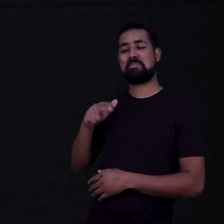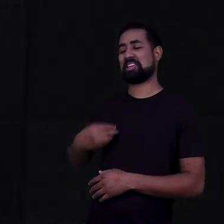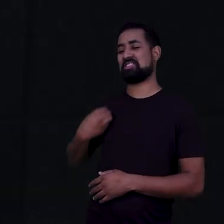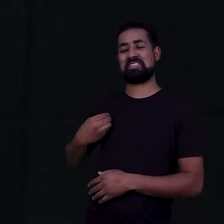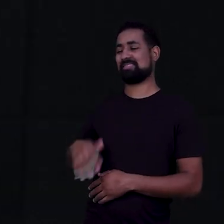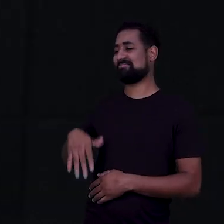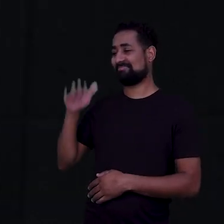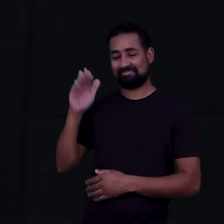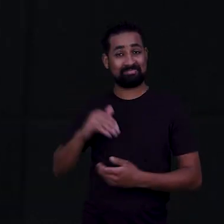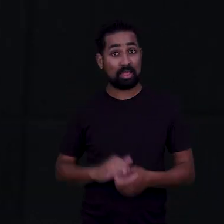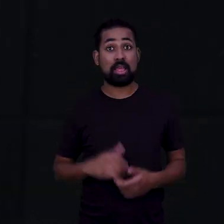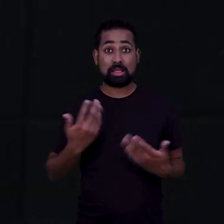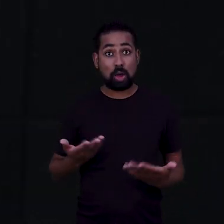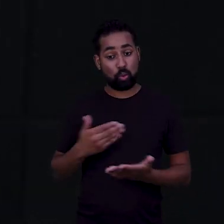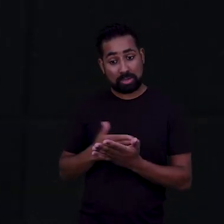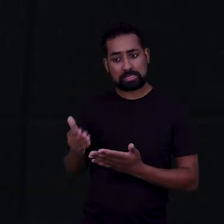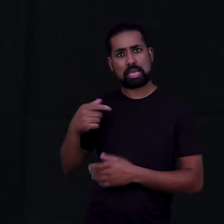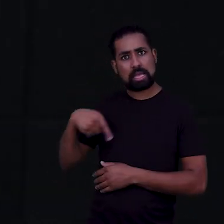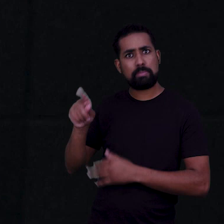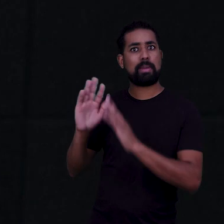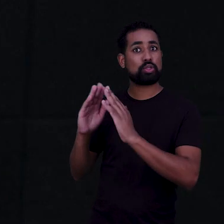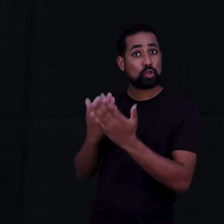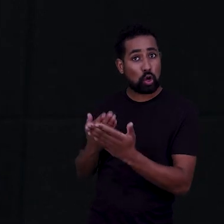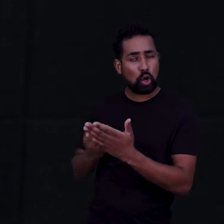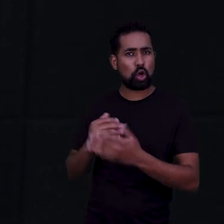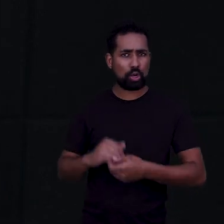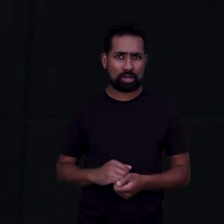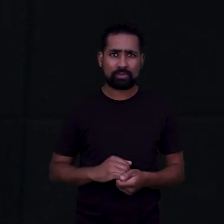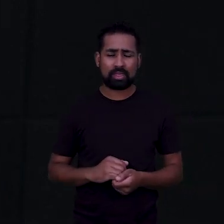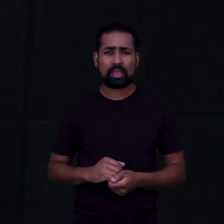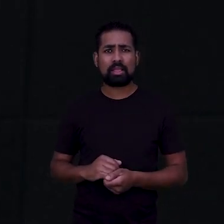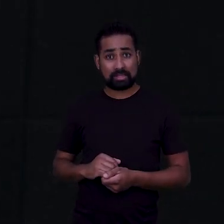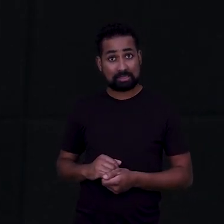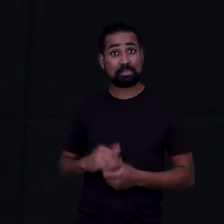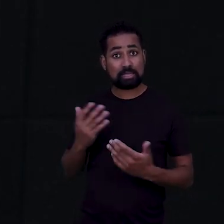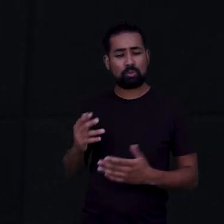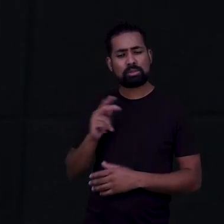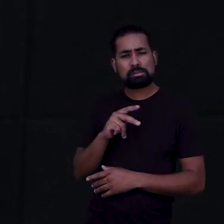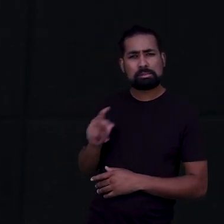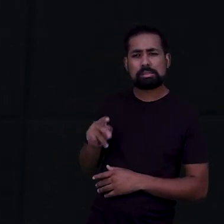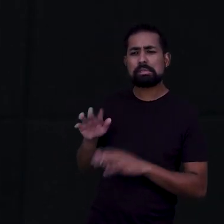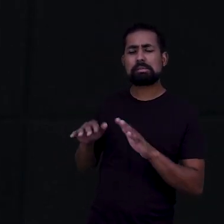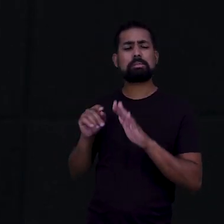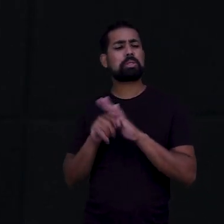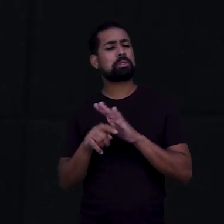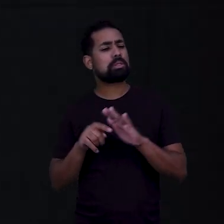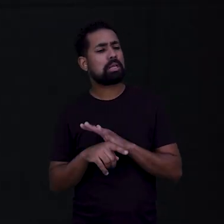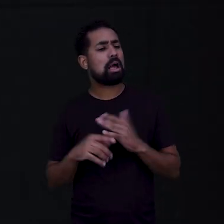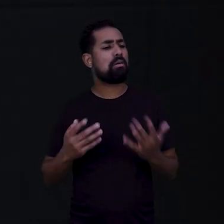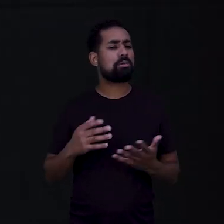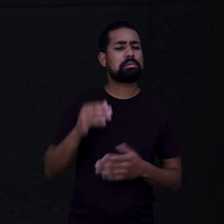vida. E aí eu comecei da escola, e quantas professoras